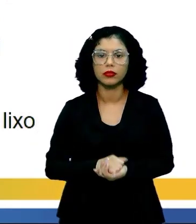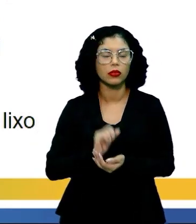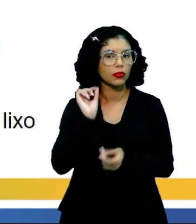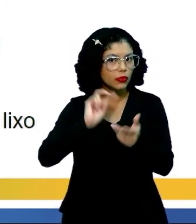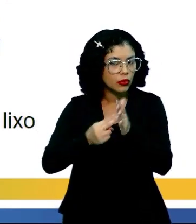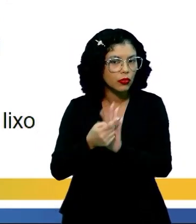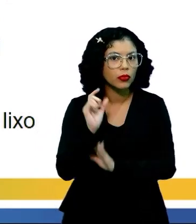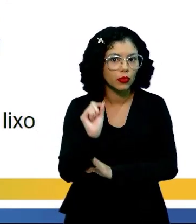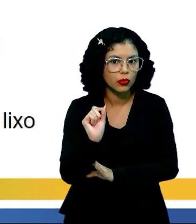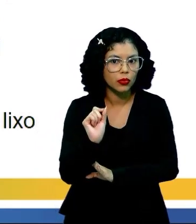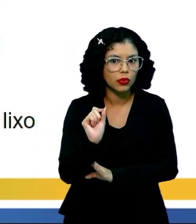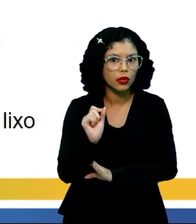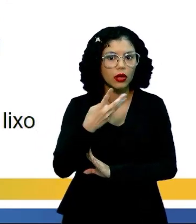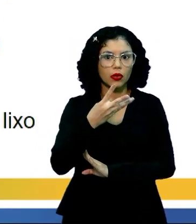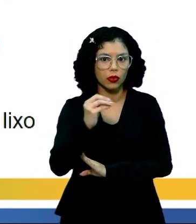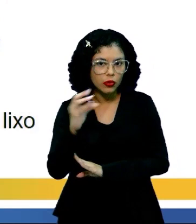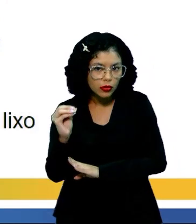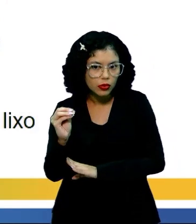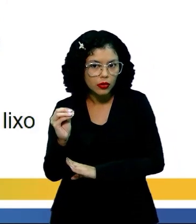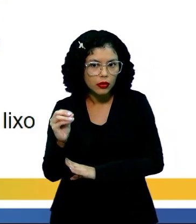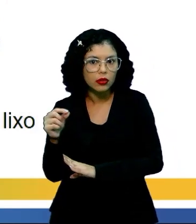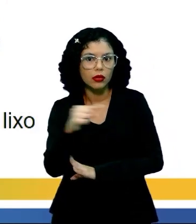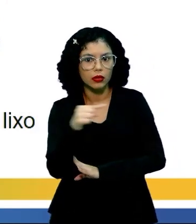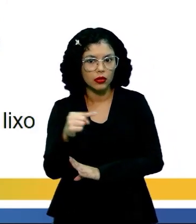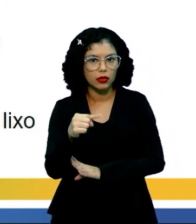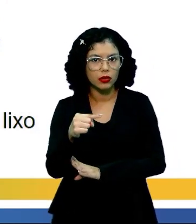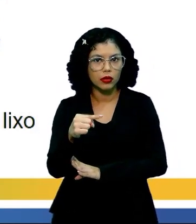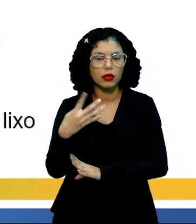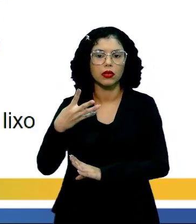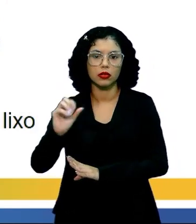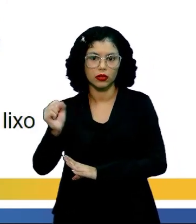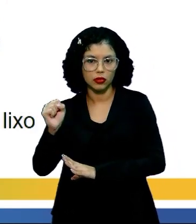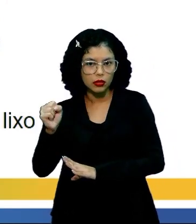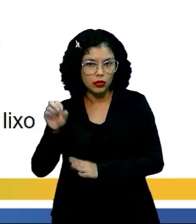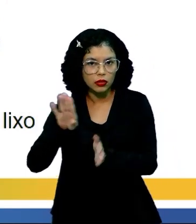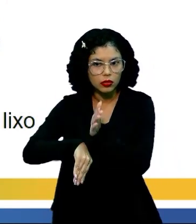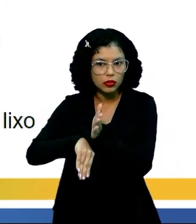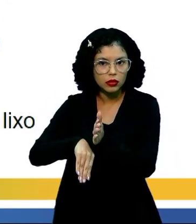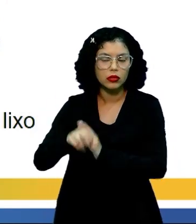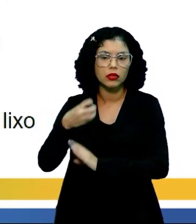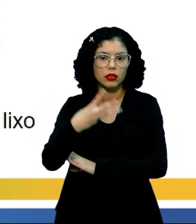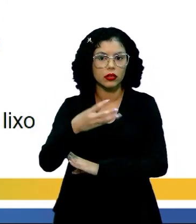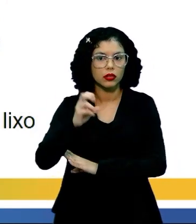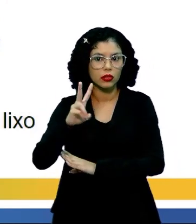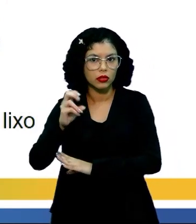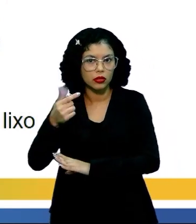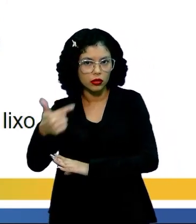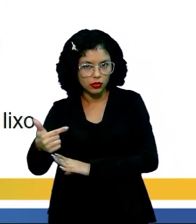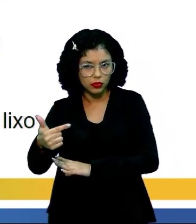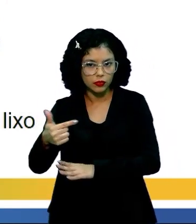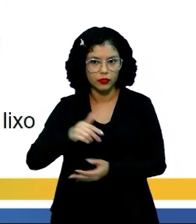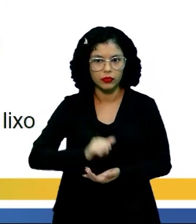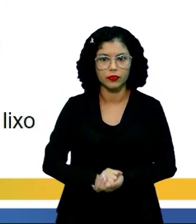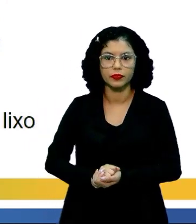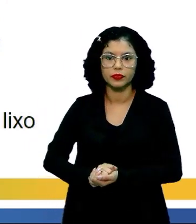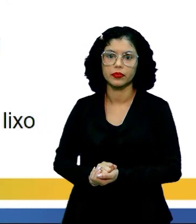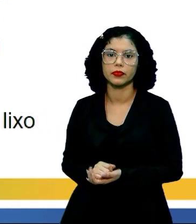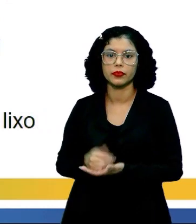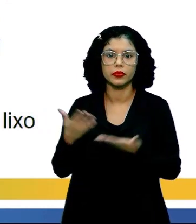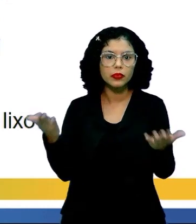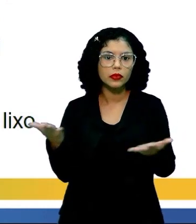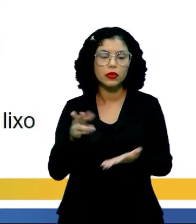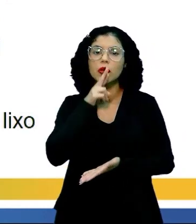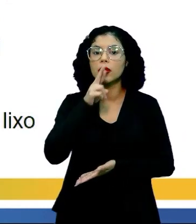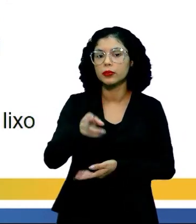que significa isso? Era 400. Faz aqui, ó, a subtração, ele vai pagar 352.